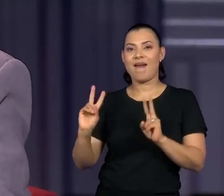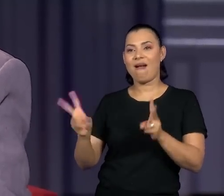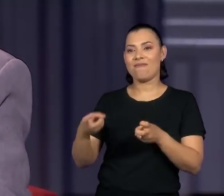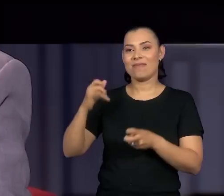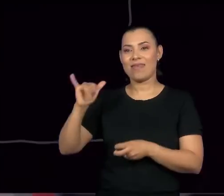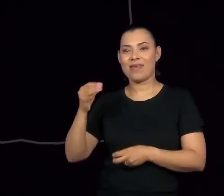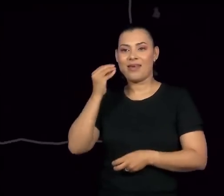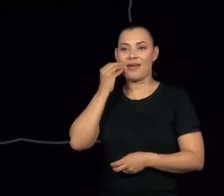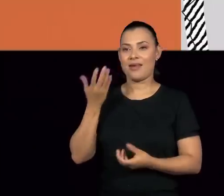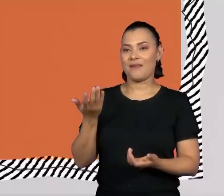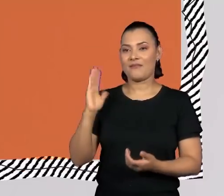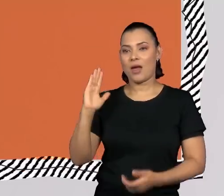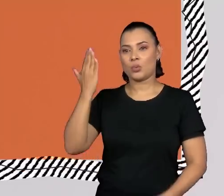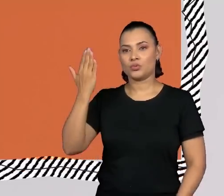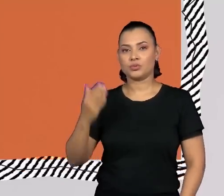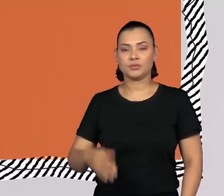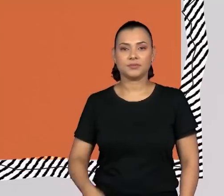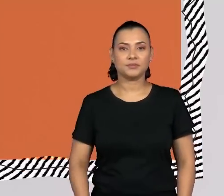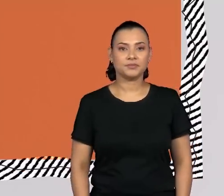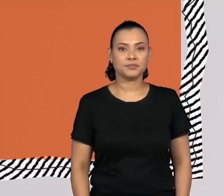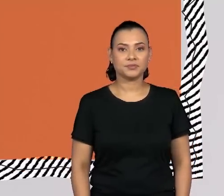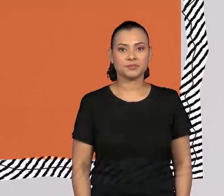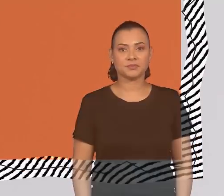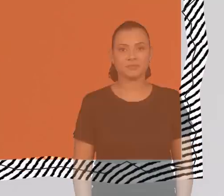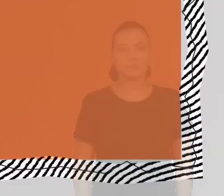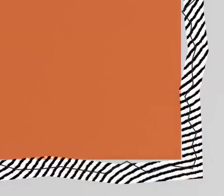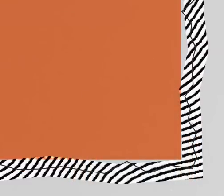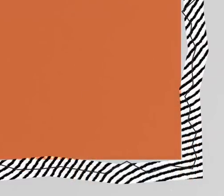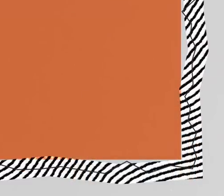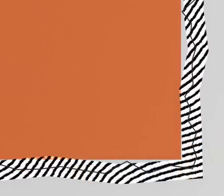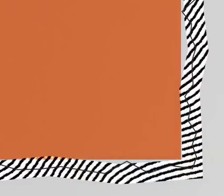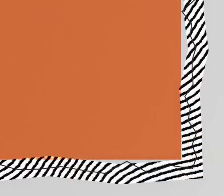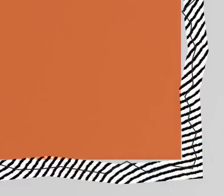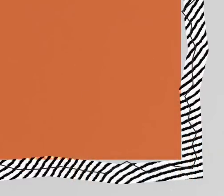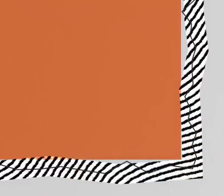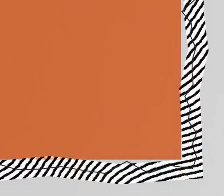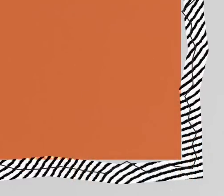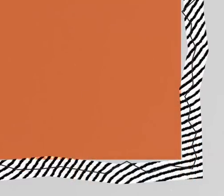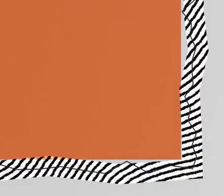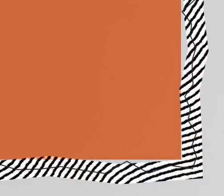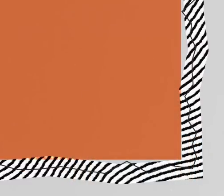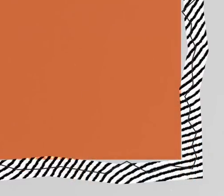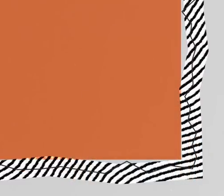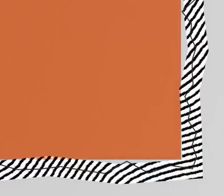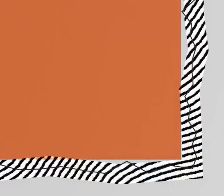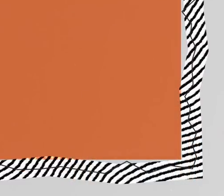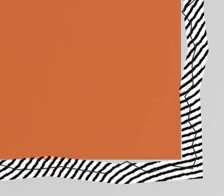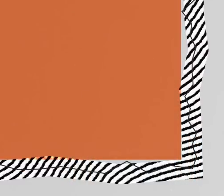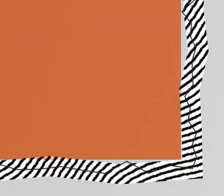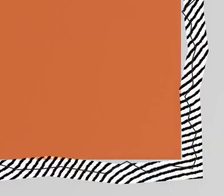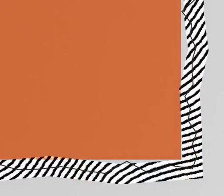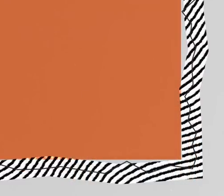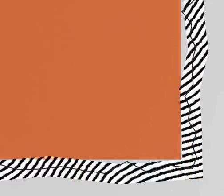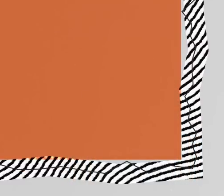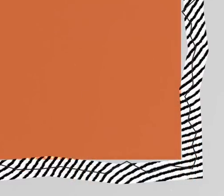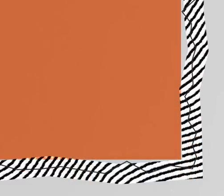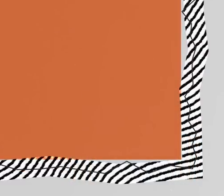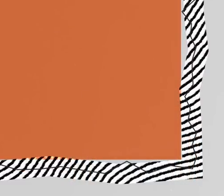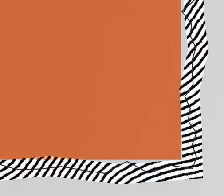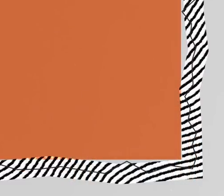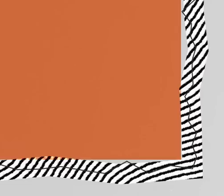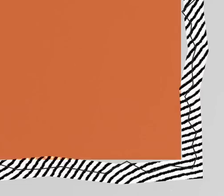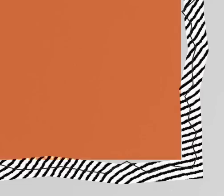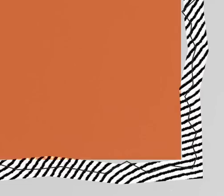de estelionato. Pô, eu fiz um show em São José dos Campos outro dia, velho. Meu pai é de lá, eu tava doido que ele aparecesse no show pra ele morrer assim, infartar na minha